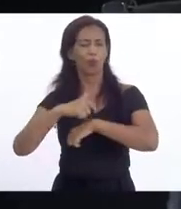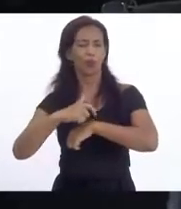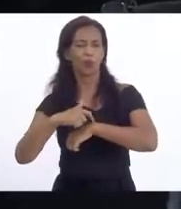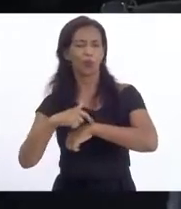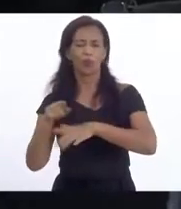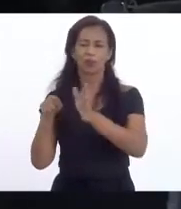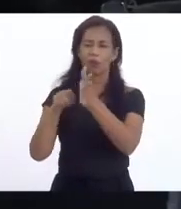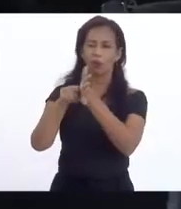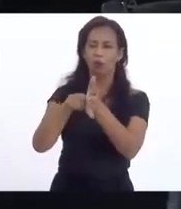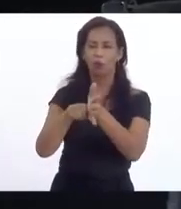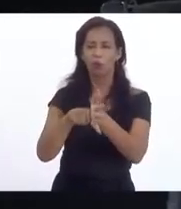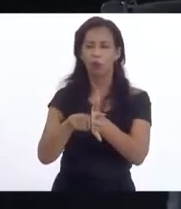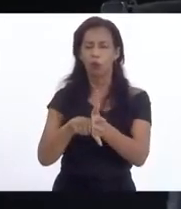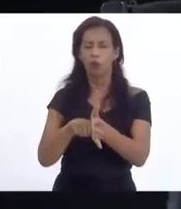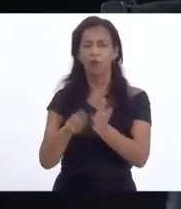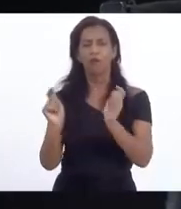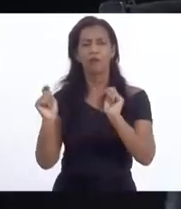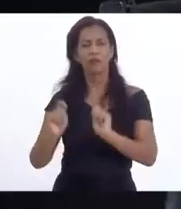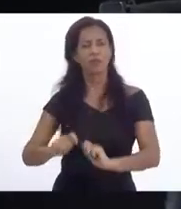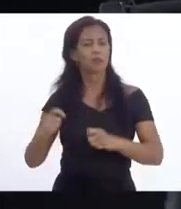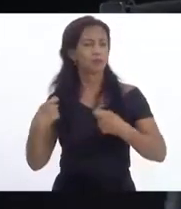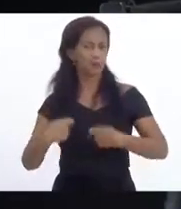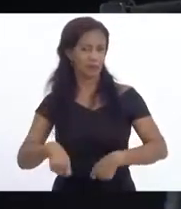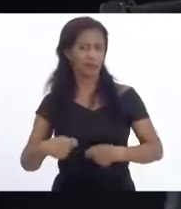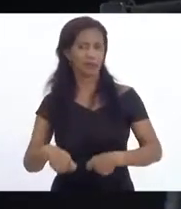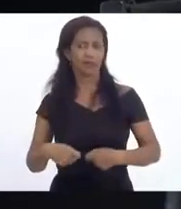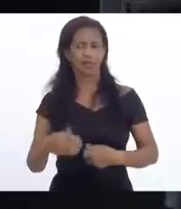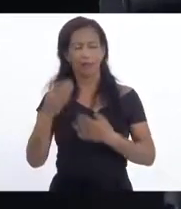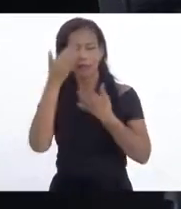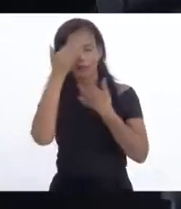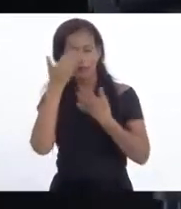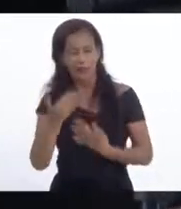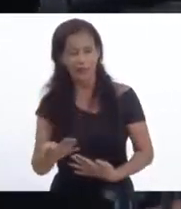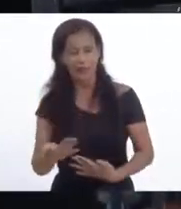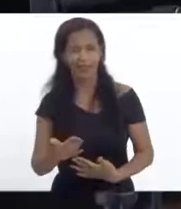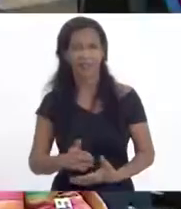qualquer pesquisa em que ela se necessitar. Muito obrigado.